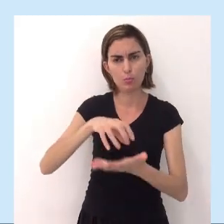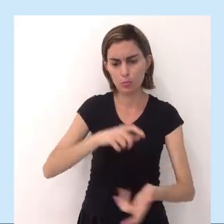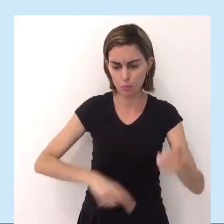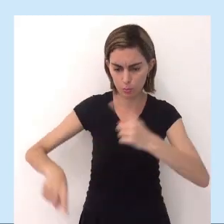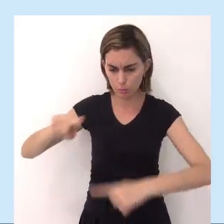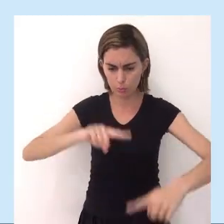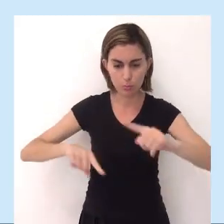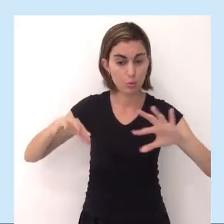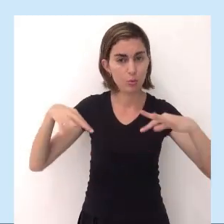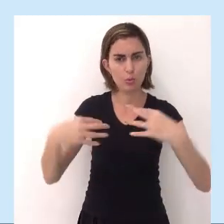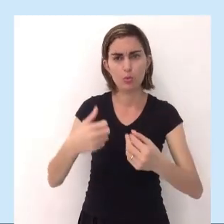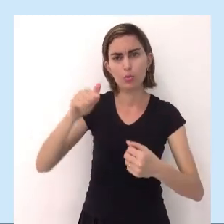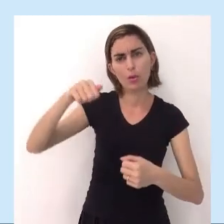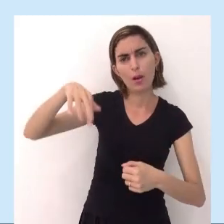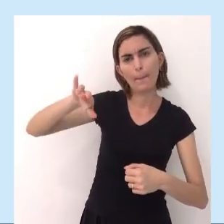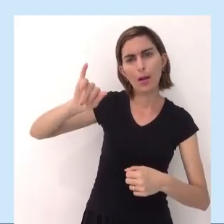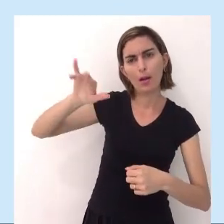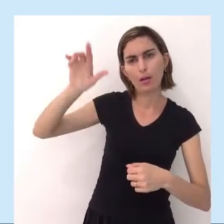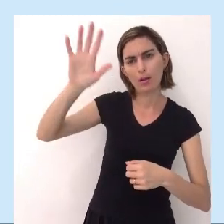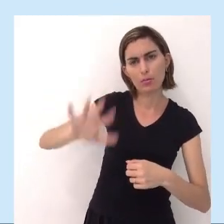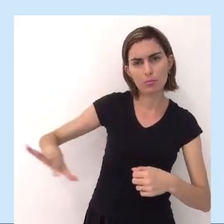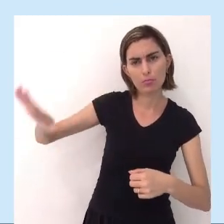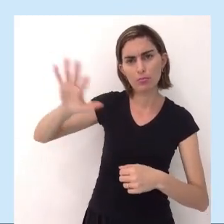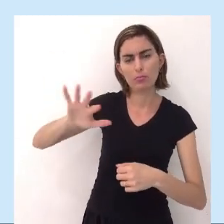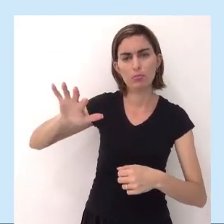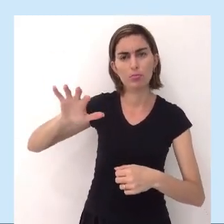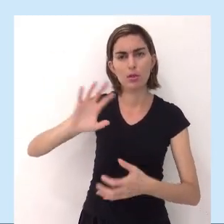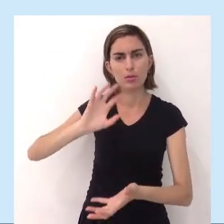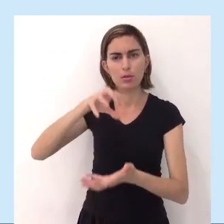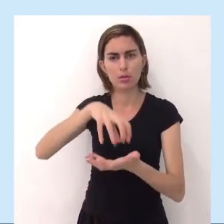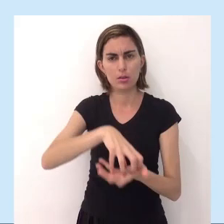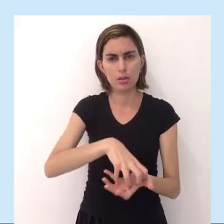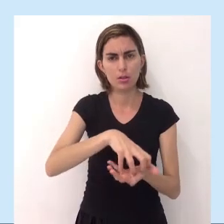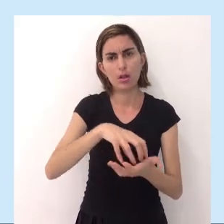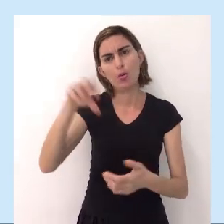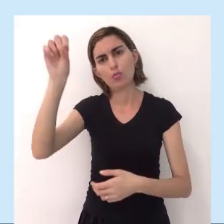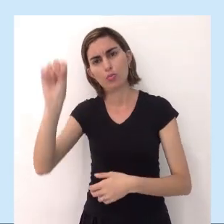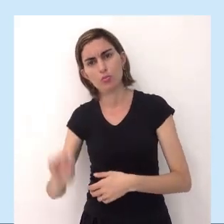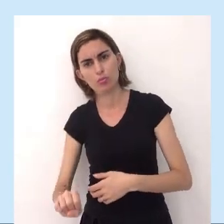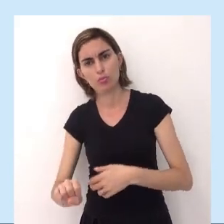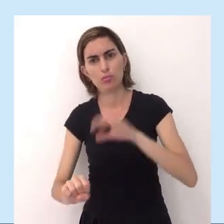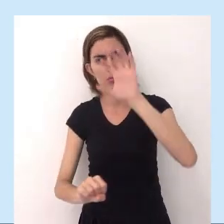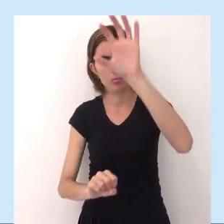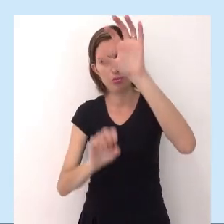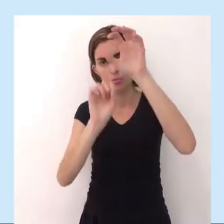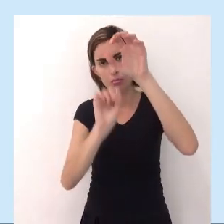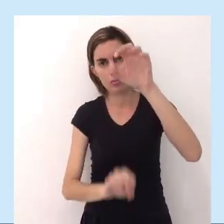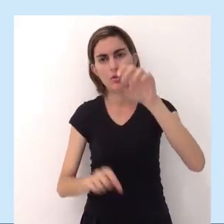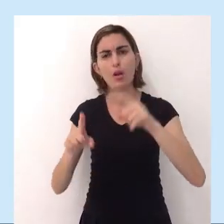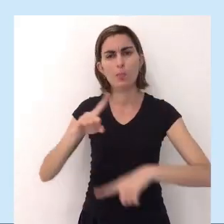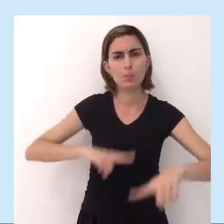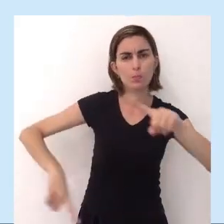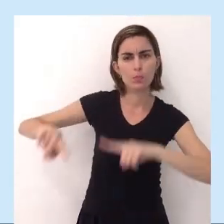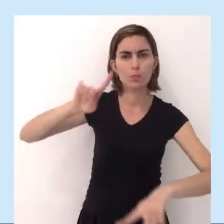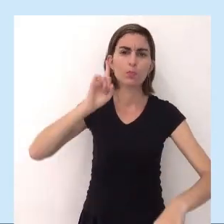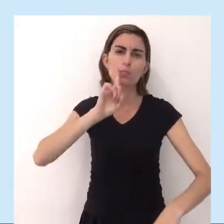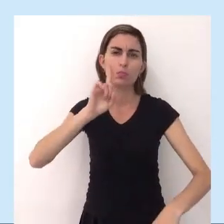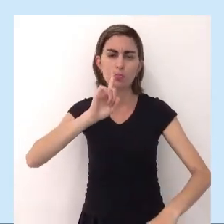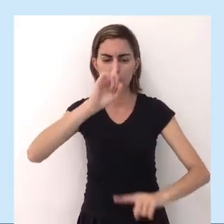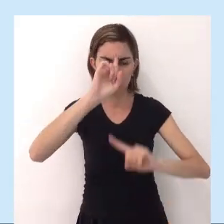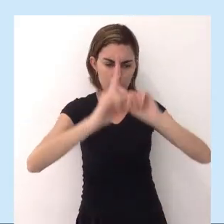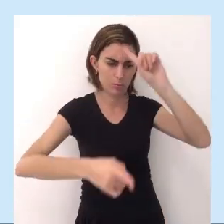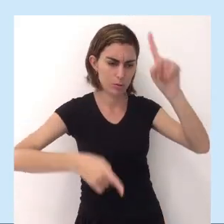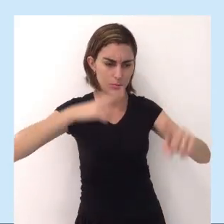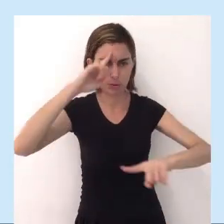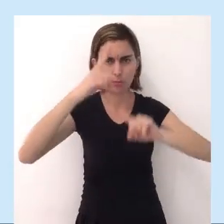de controle todo nas Américas. Tá? Então, tanto a América Central como a América do Sul era controlada ali pelos Estados Unidos.